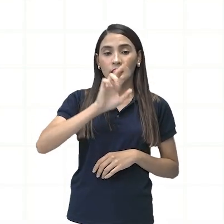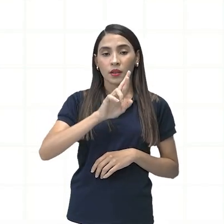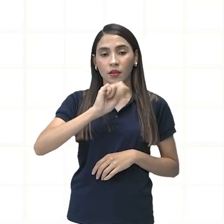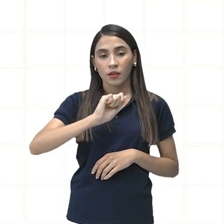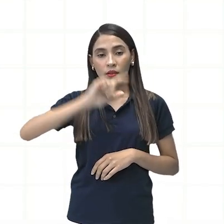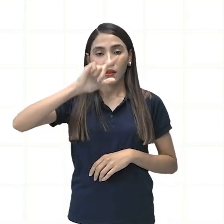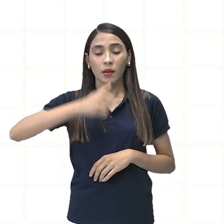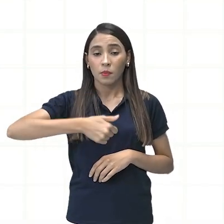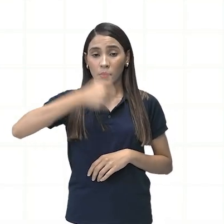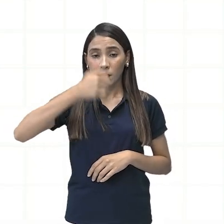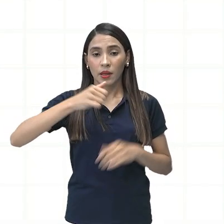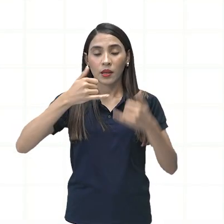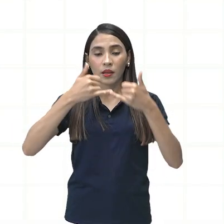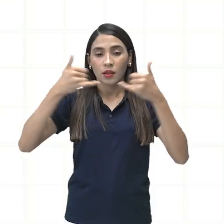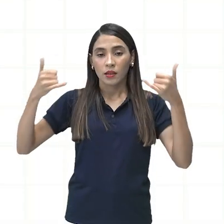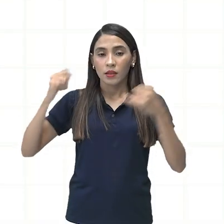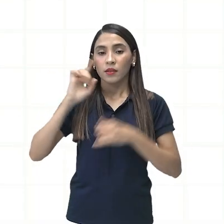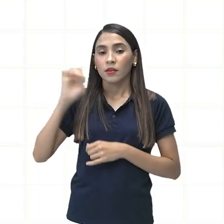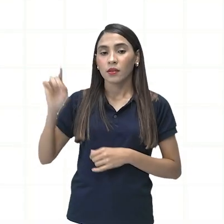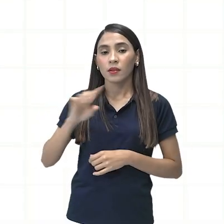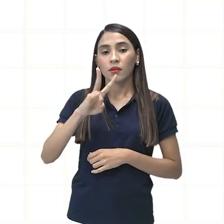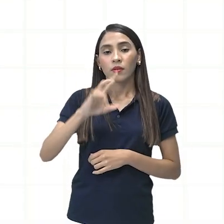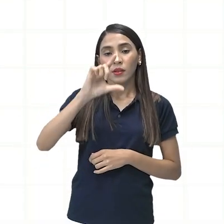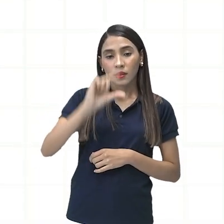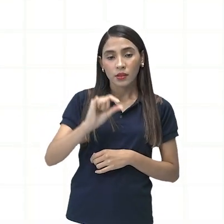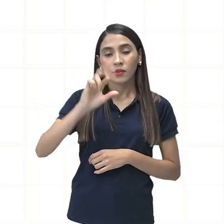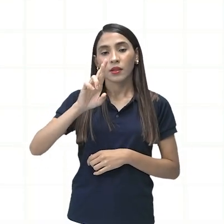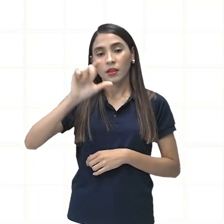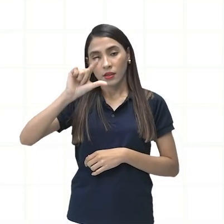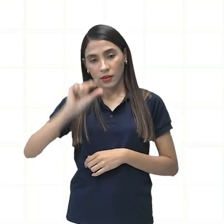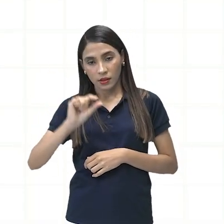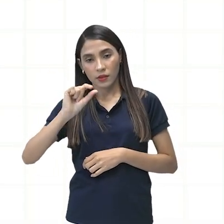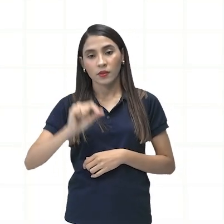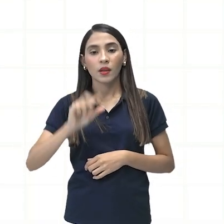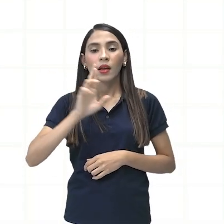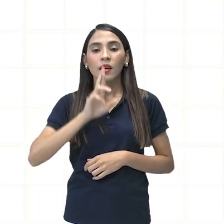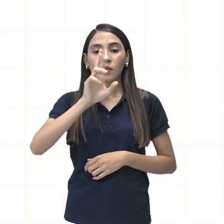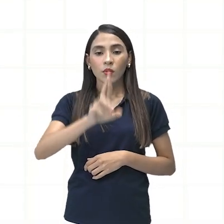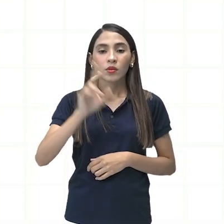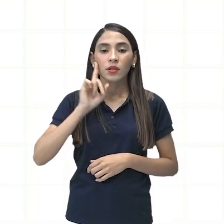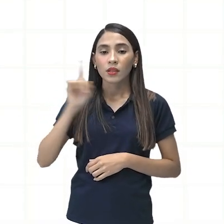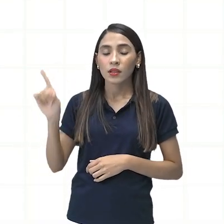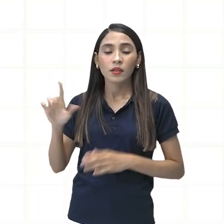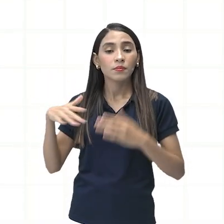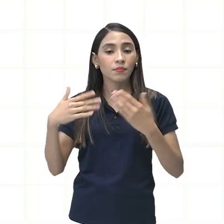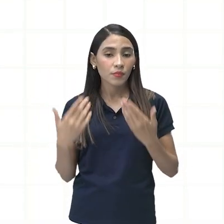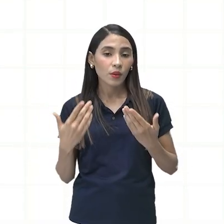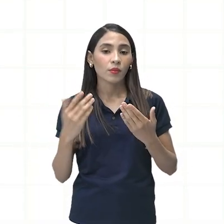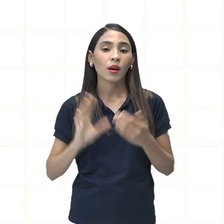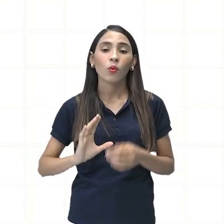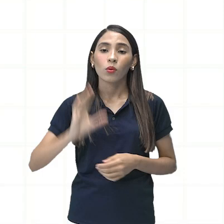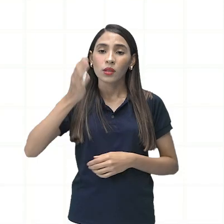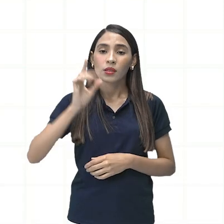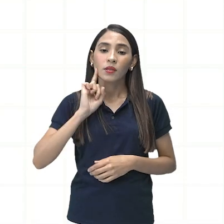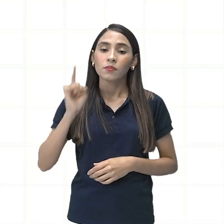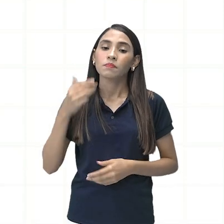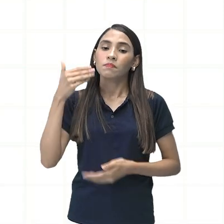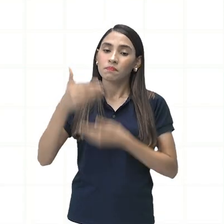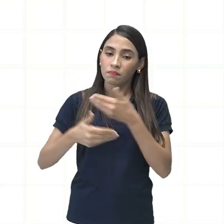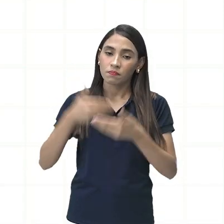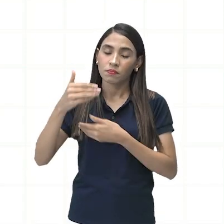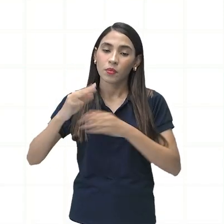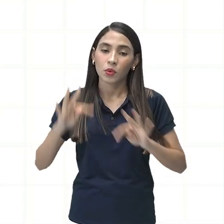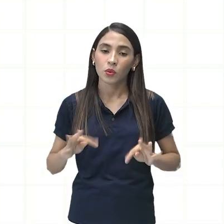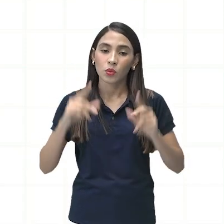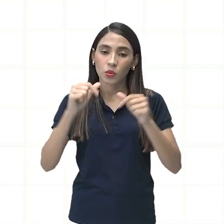nessa primeira linha com o indivíduo Vzinho, Rzinho. O nosso resultado aqui. E foi isso que aconteceu ao longo de